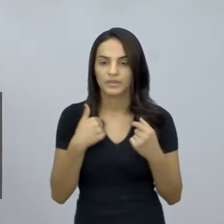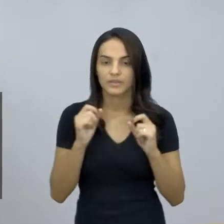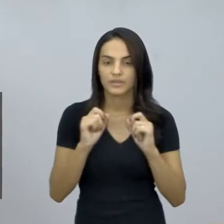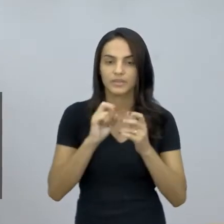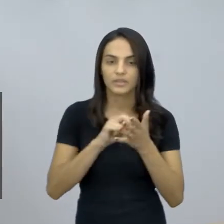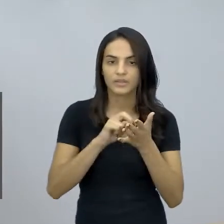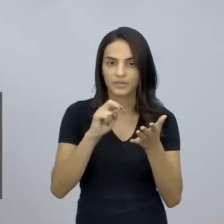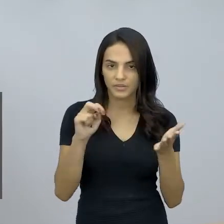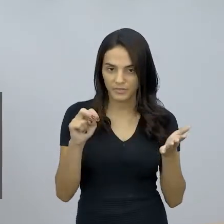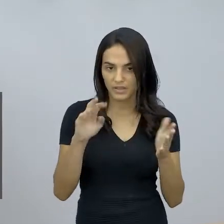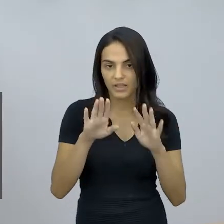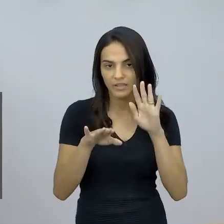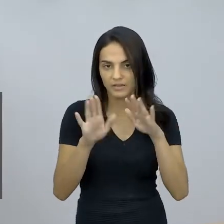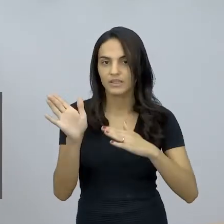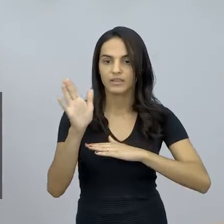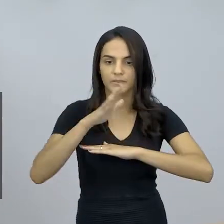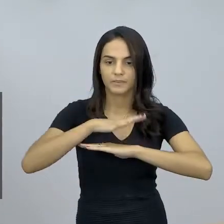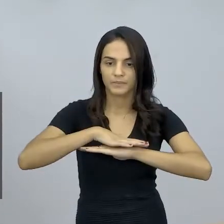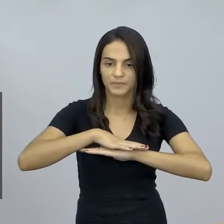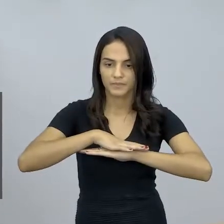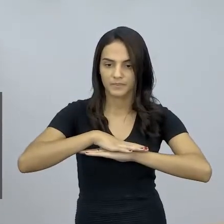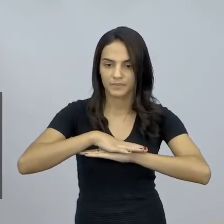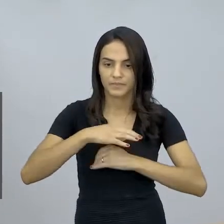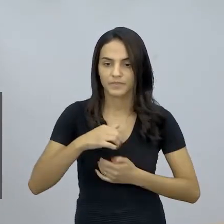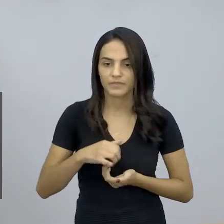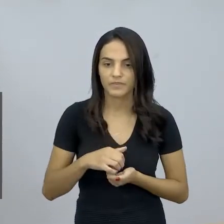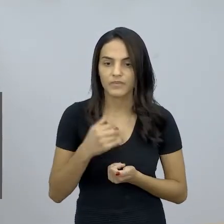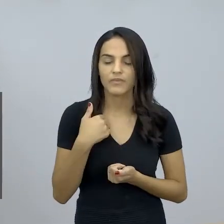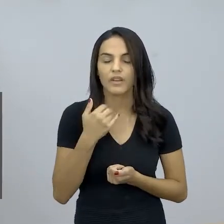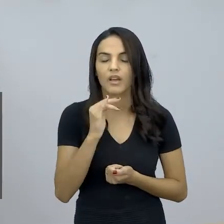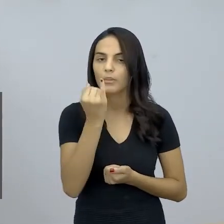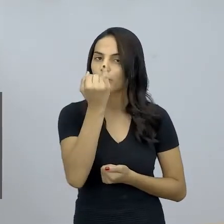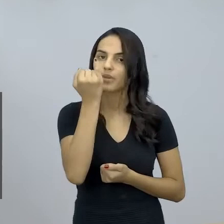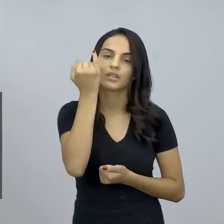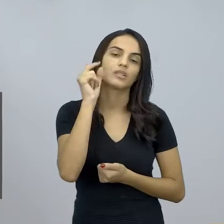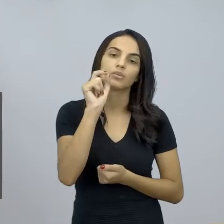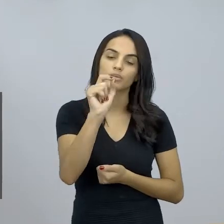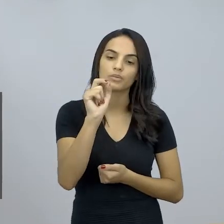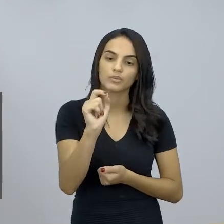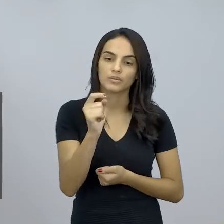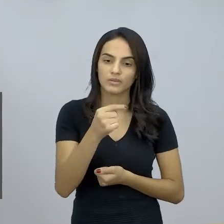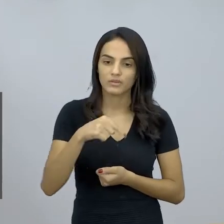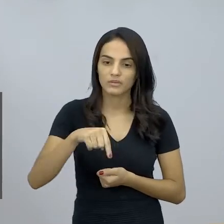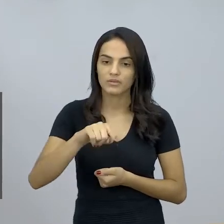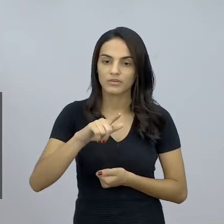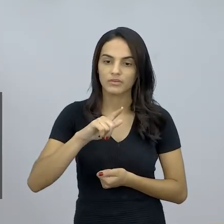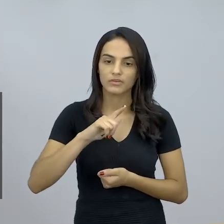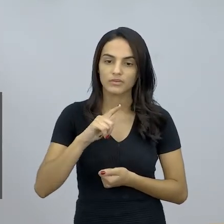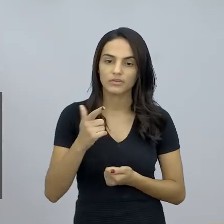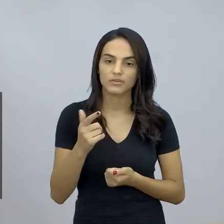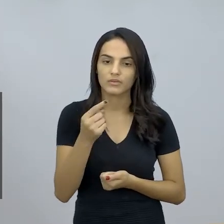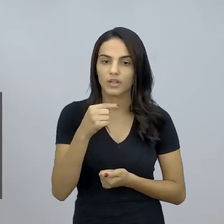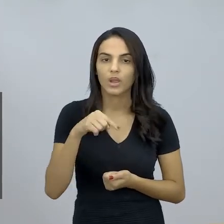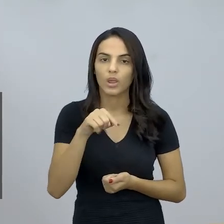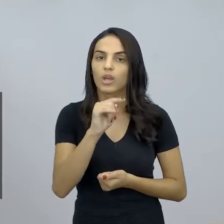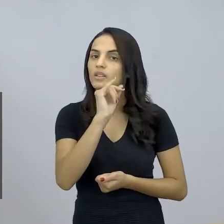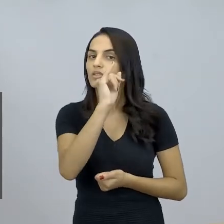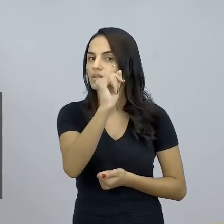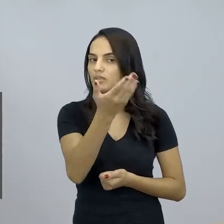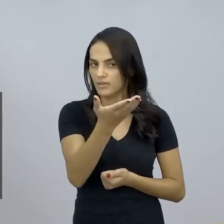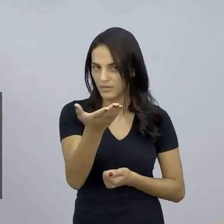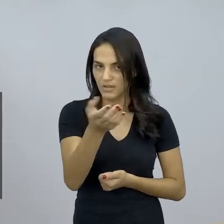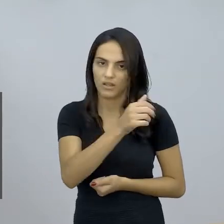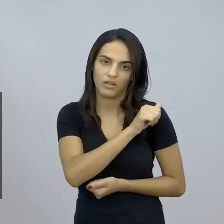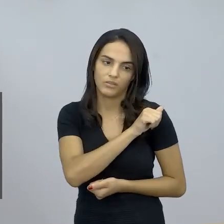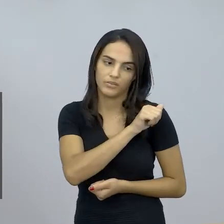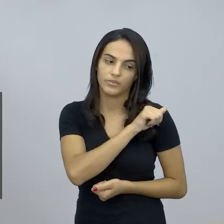manhã, tinha dia que estava à tarde, então... E o que é importante a gente dizer a vocês,